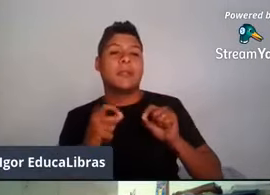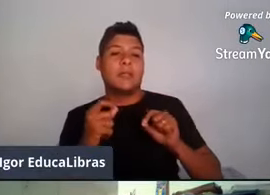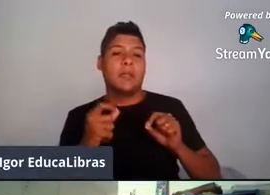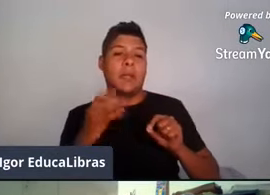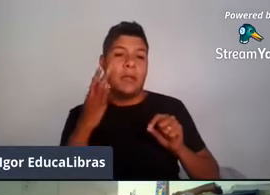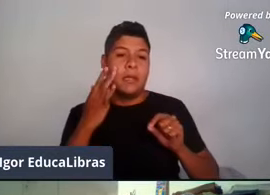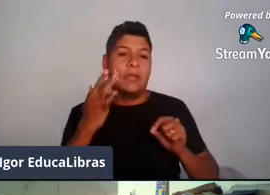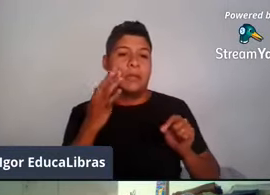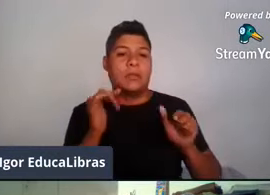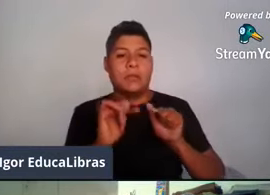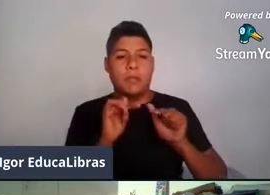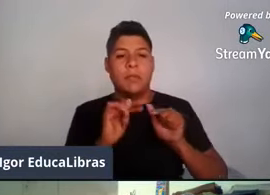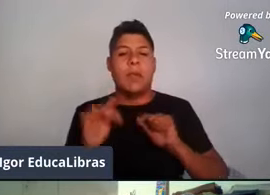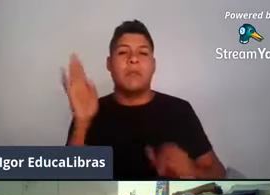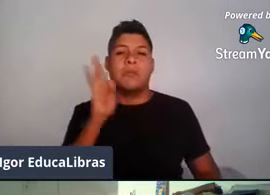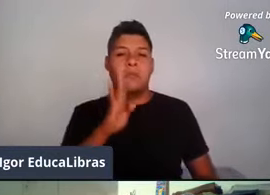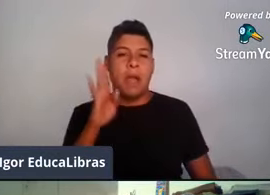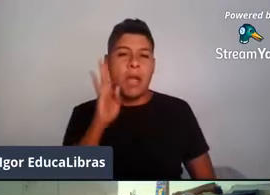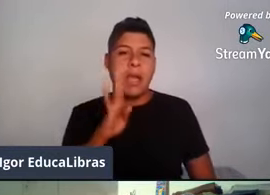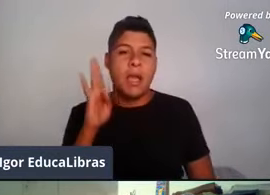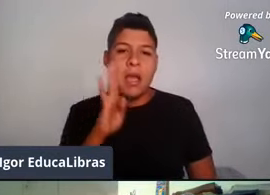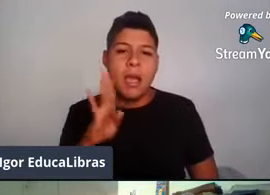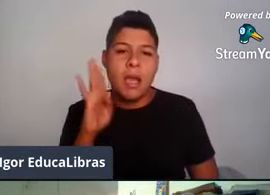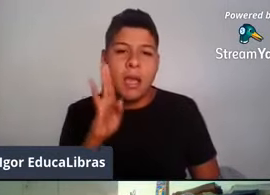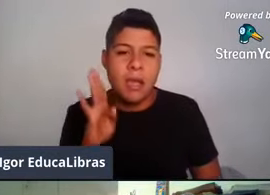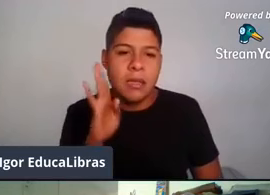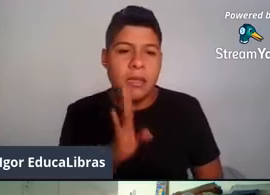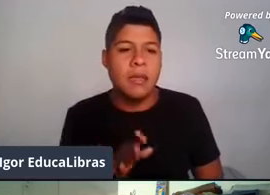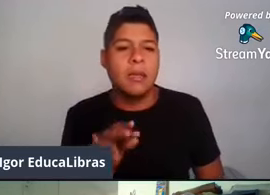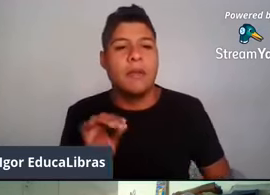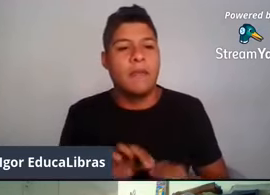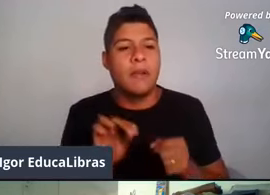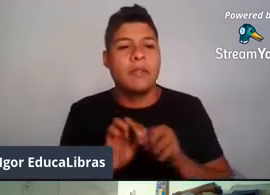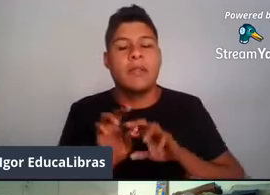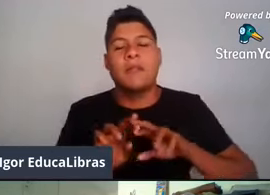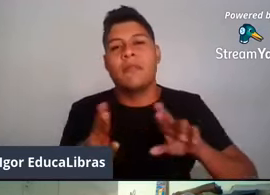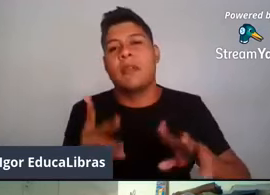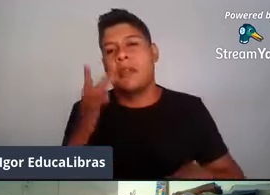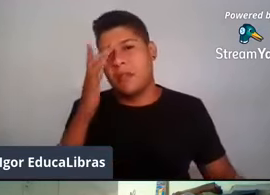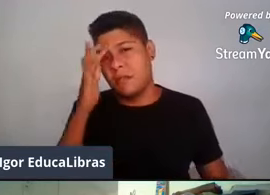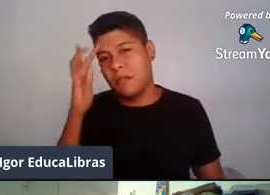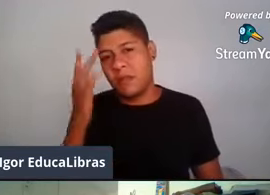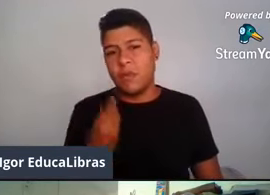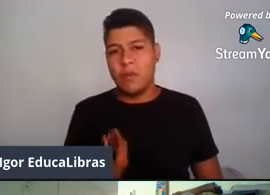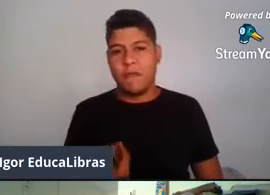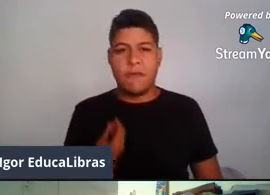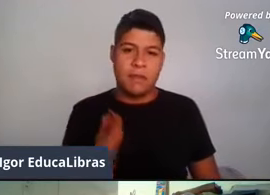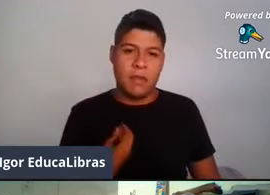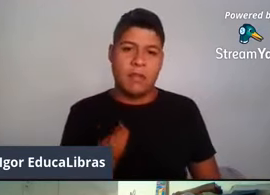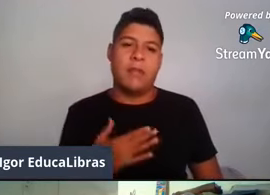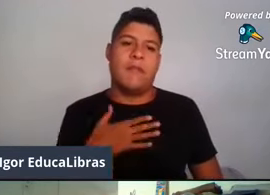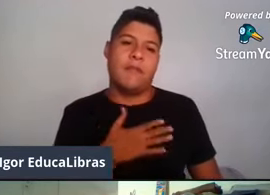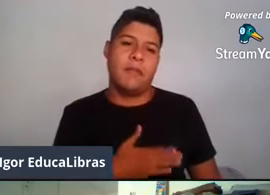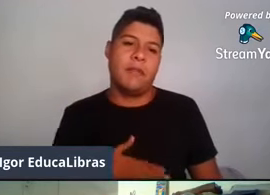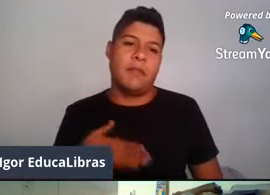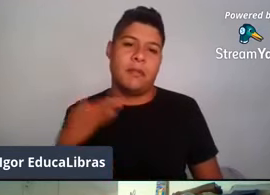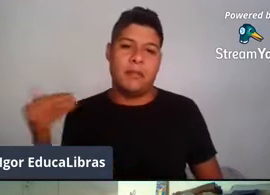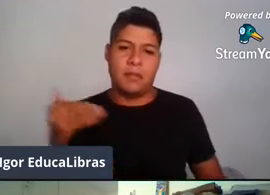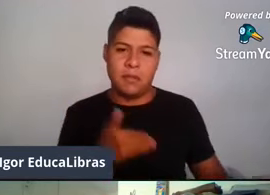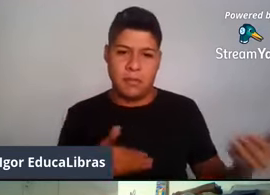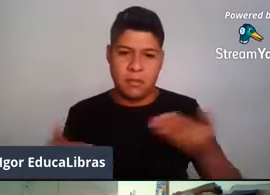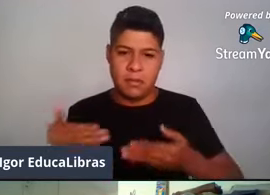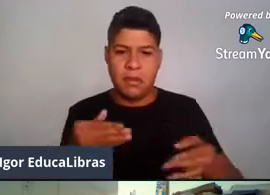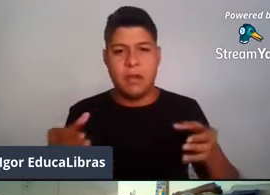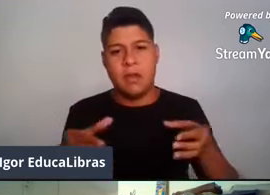sido um trabalho bem bacana e que tem feito a diferença na vida das pessoas, e isso me deixa muito contente, fazer parte desse